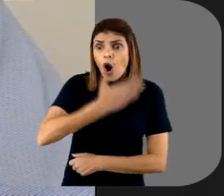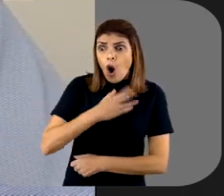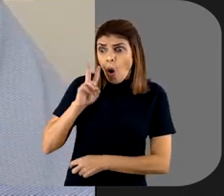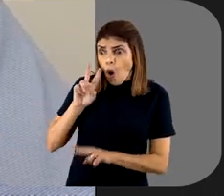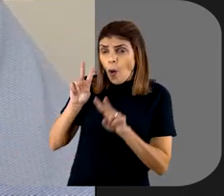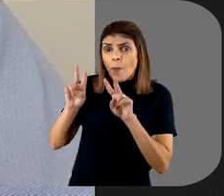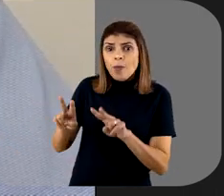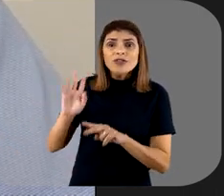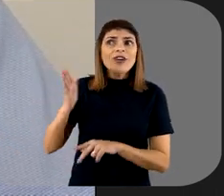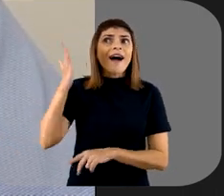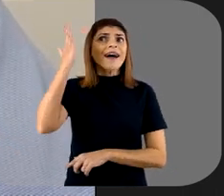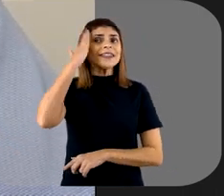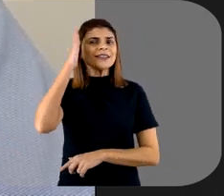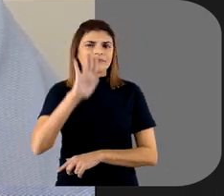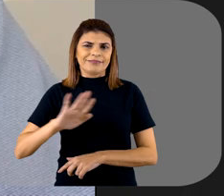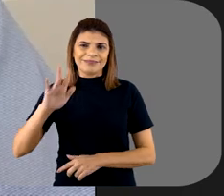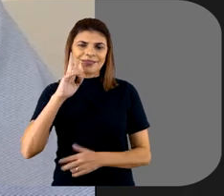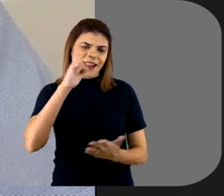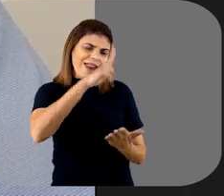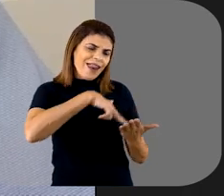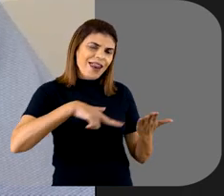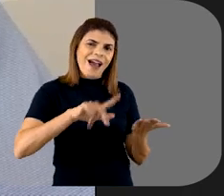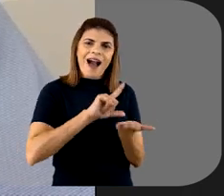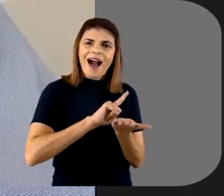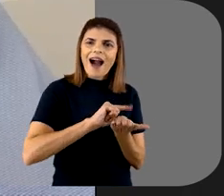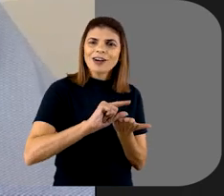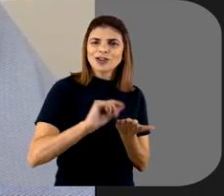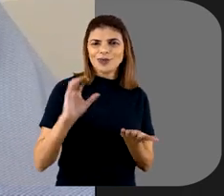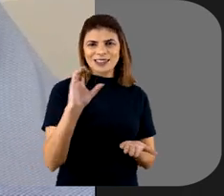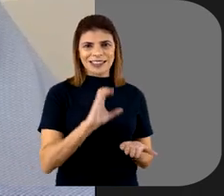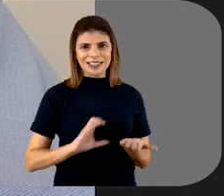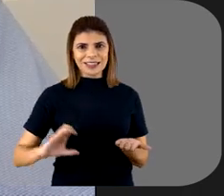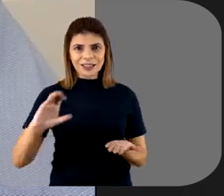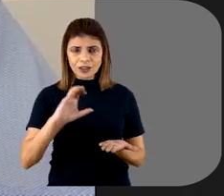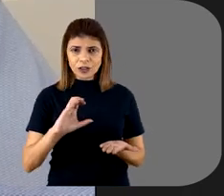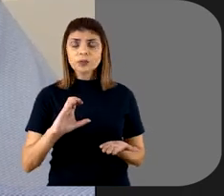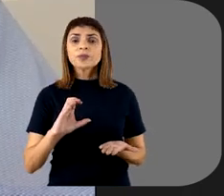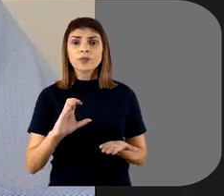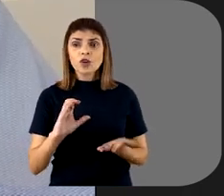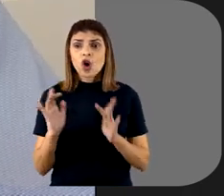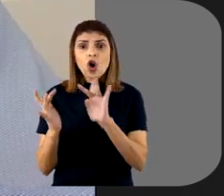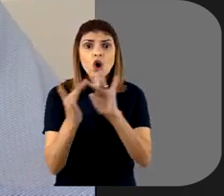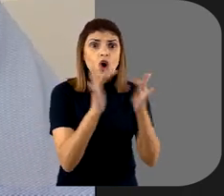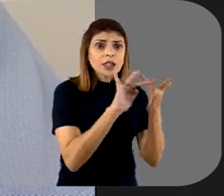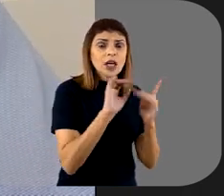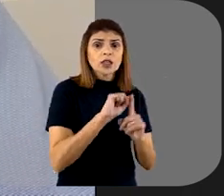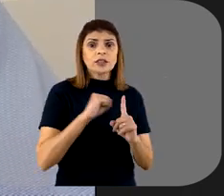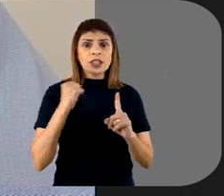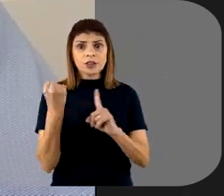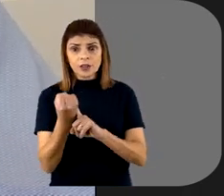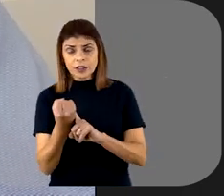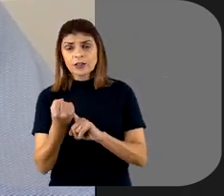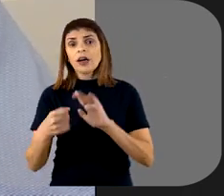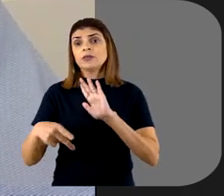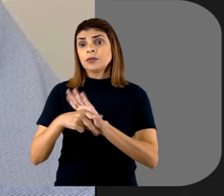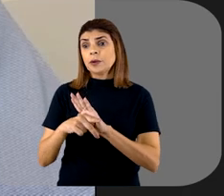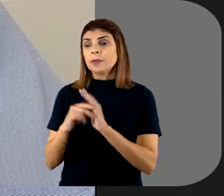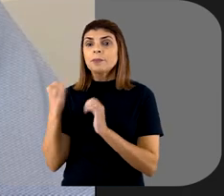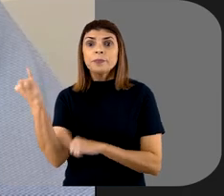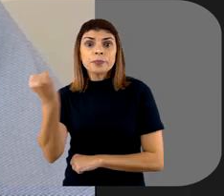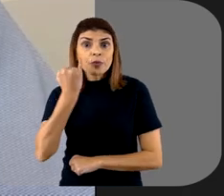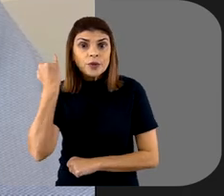na prática aquilo que a gente lia em muitos artigos científicos, né? O quanto os contatos sociais